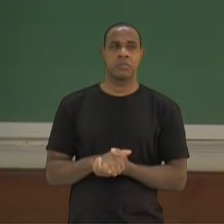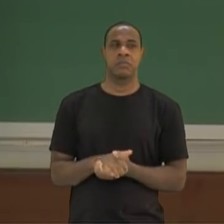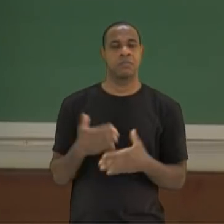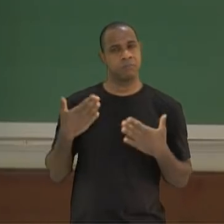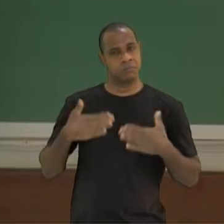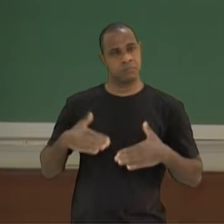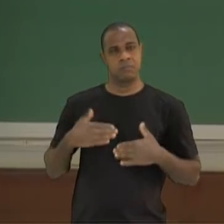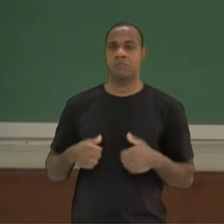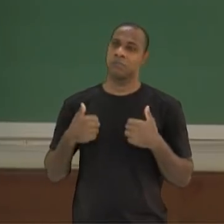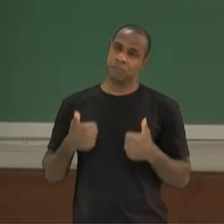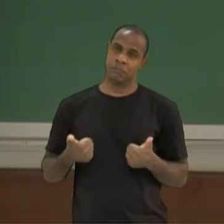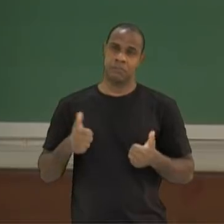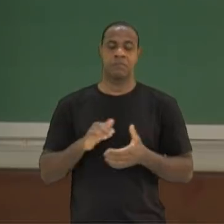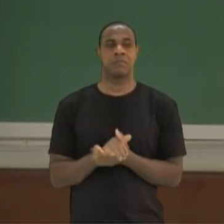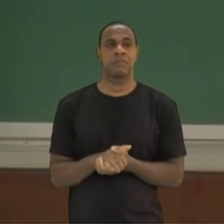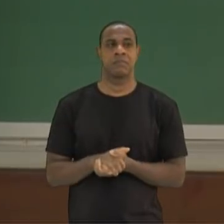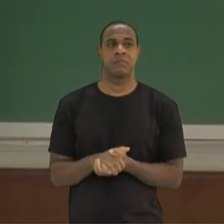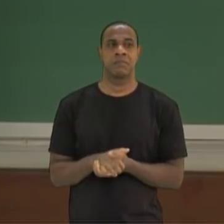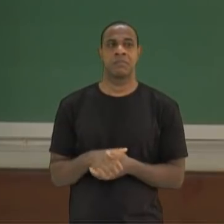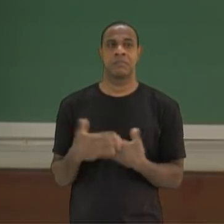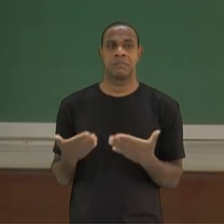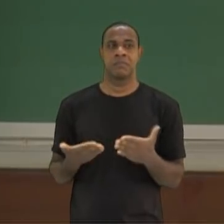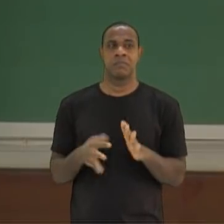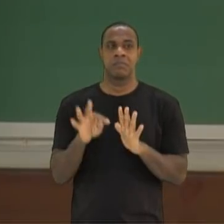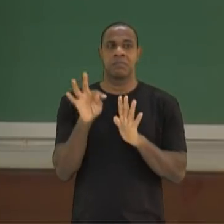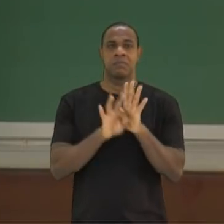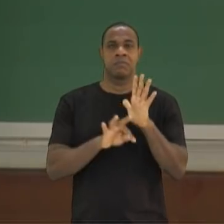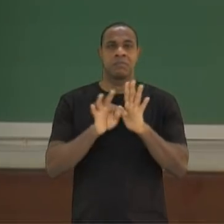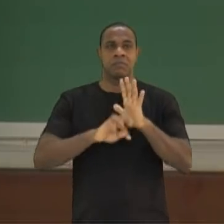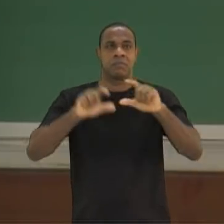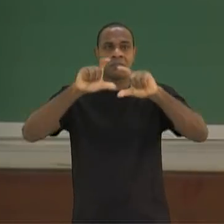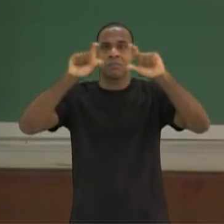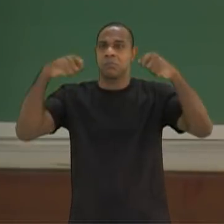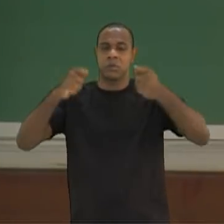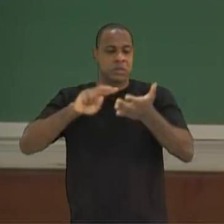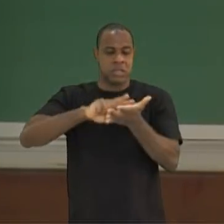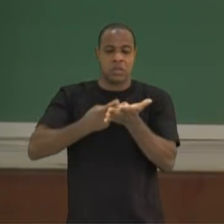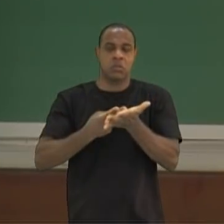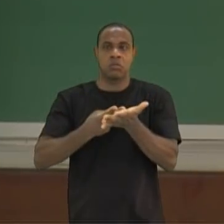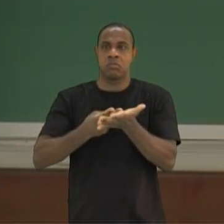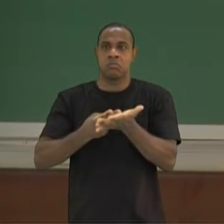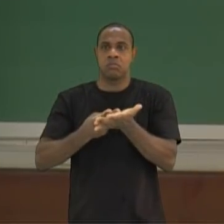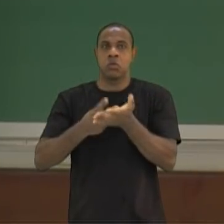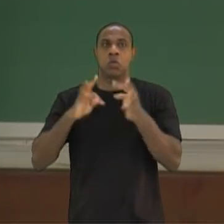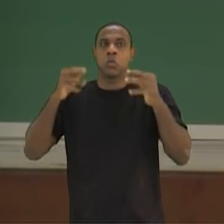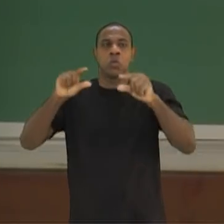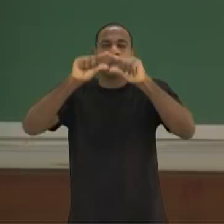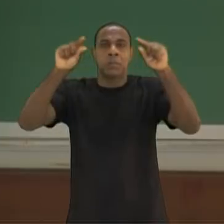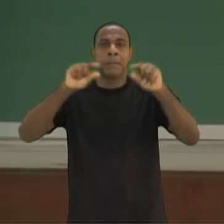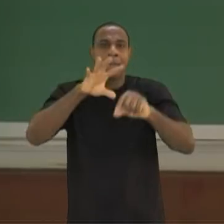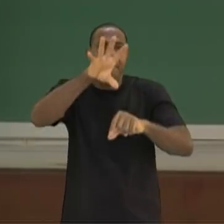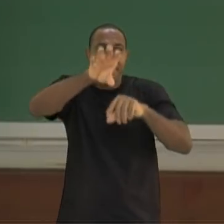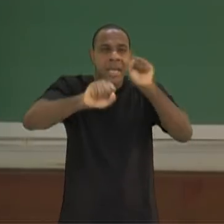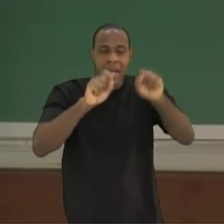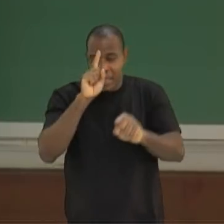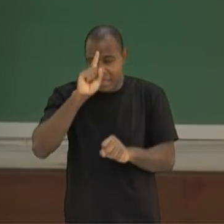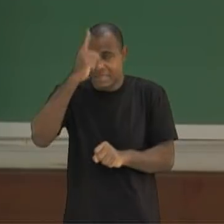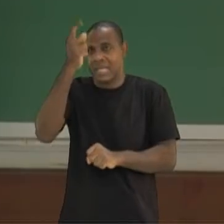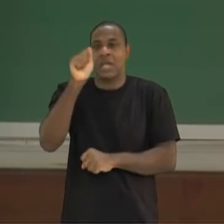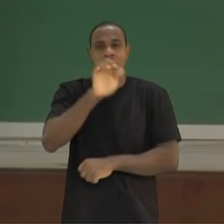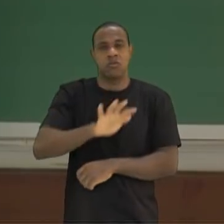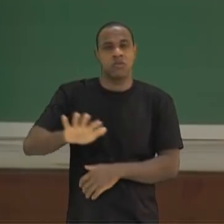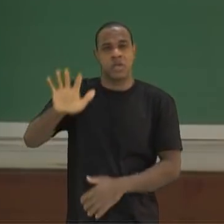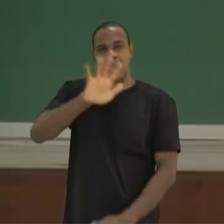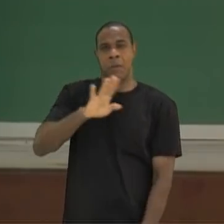Tranquilinho? Certo? Então, quando tem o texto em inglês, não preciso traduzir ele inteiro, tá? Eu pego só a ideia geral, isso é importante. Entendeu a